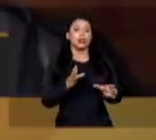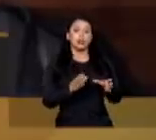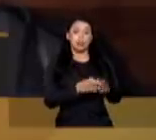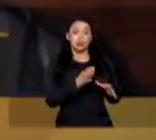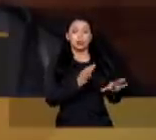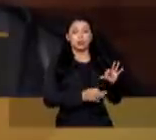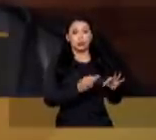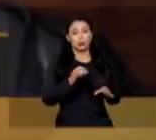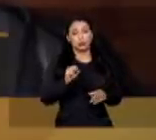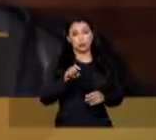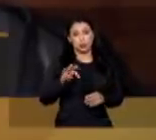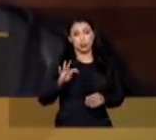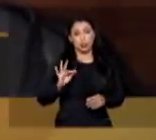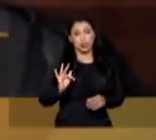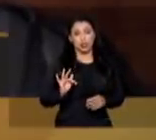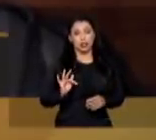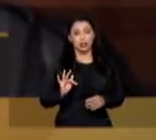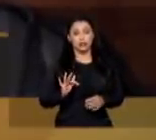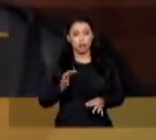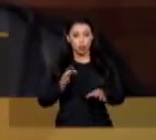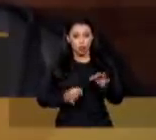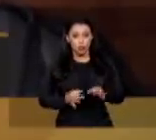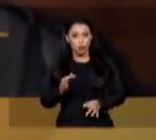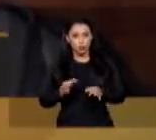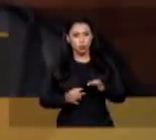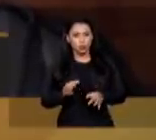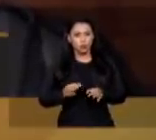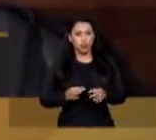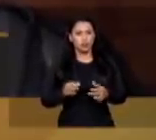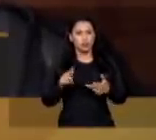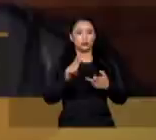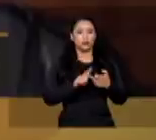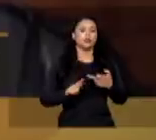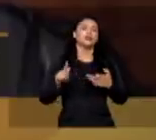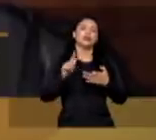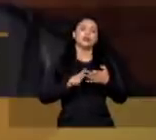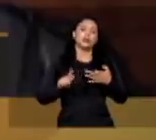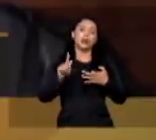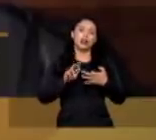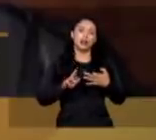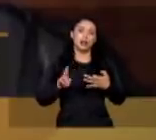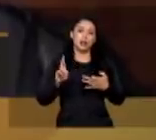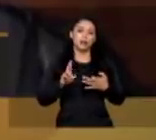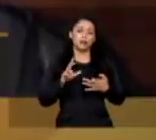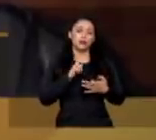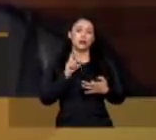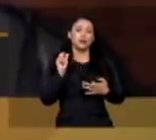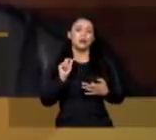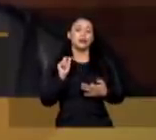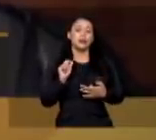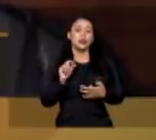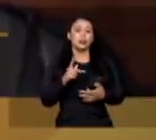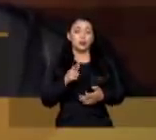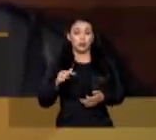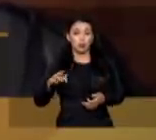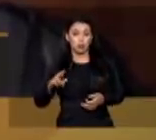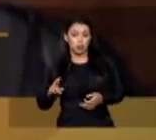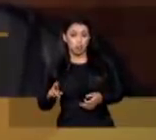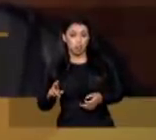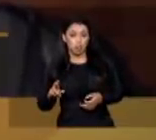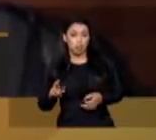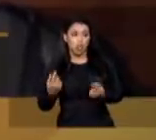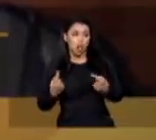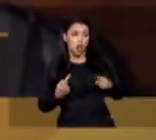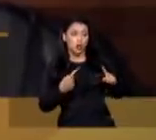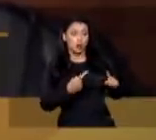do Supremo Tribunal Federal. O julgamento de agravo regimental interposto pela Procuradoria-Geral da República contra